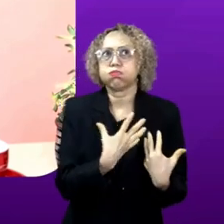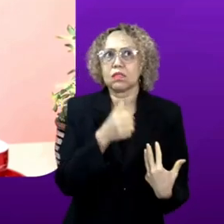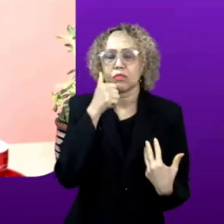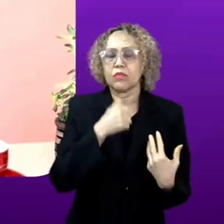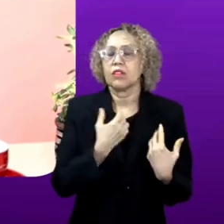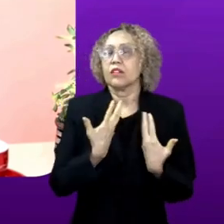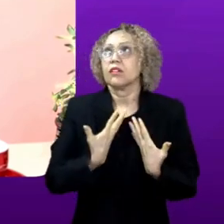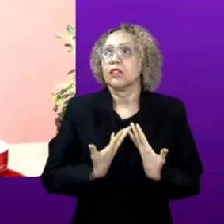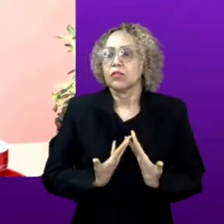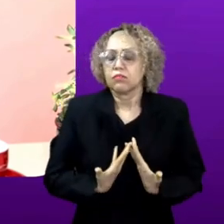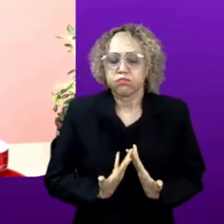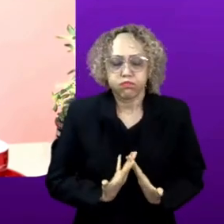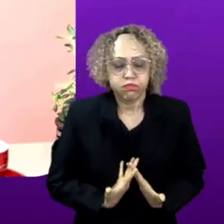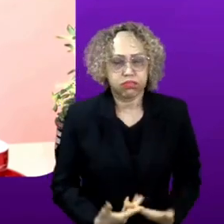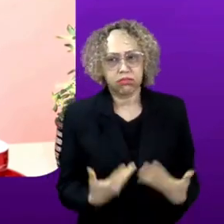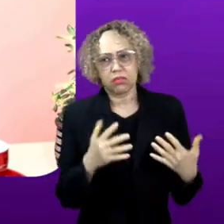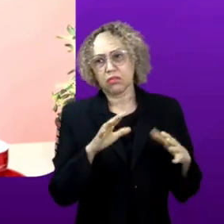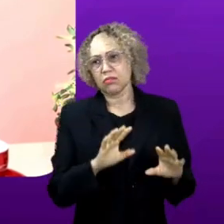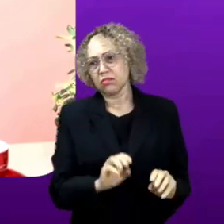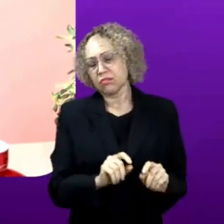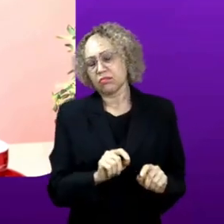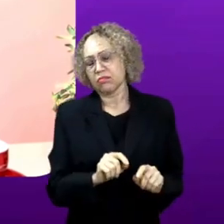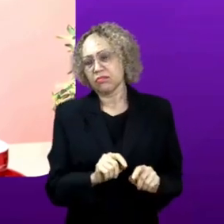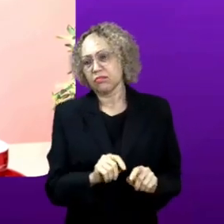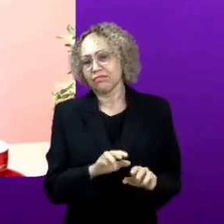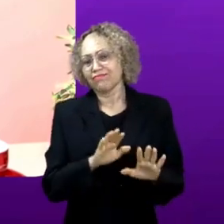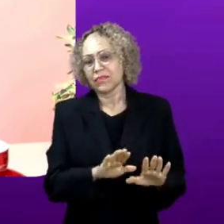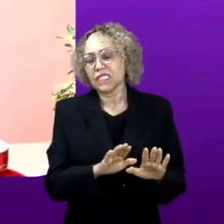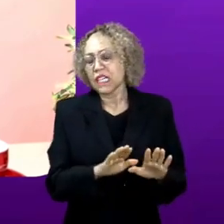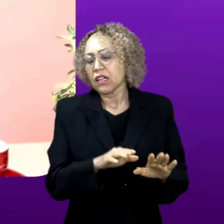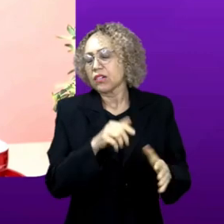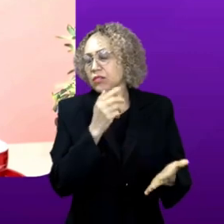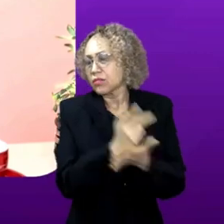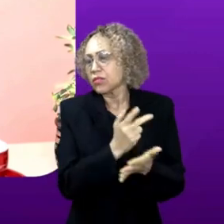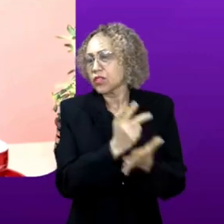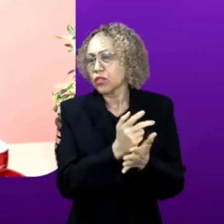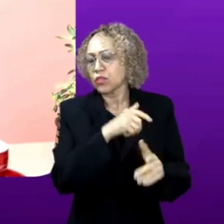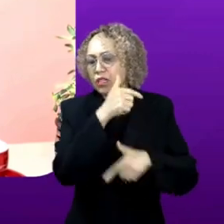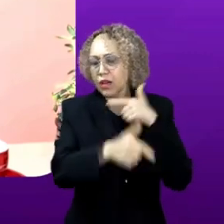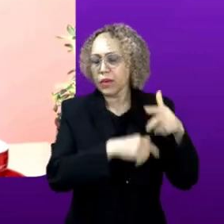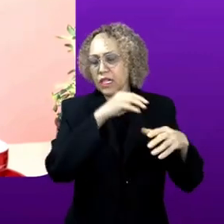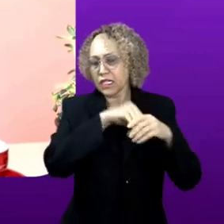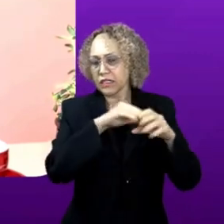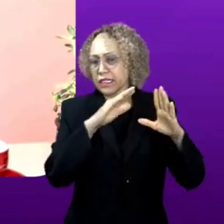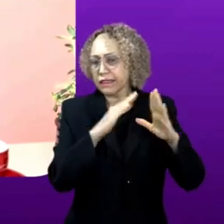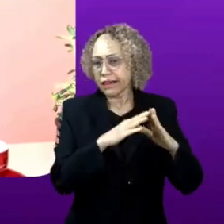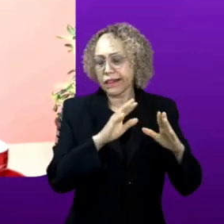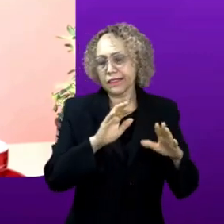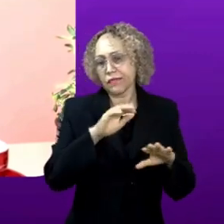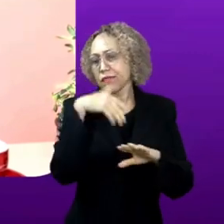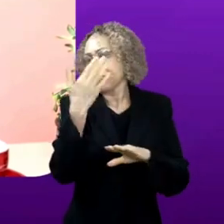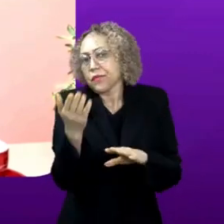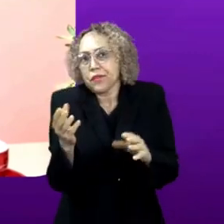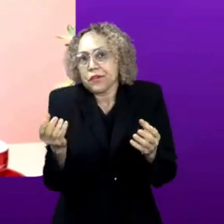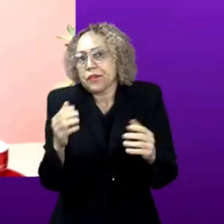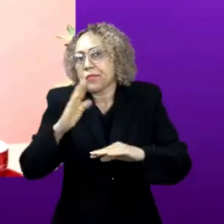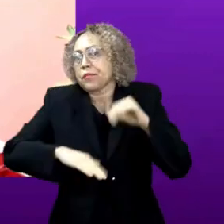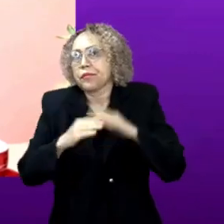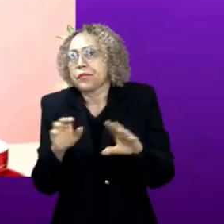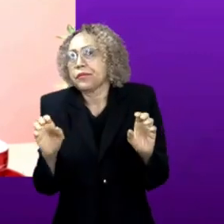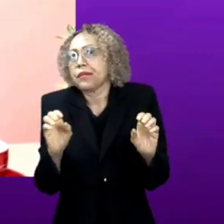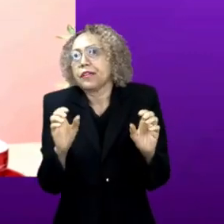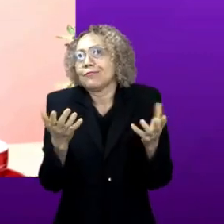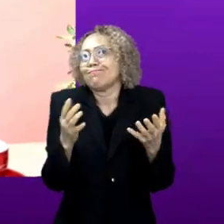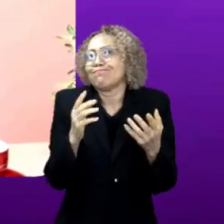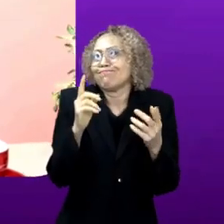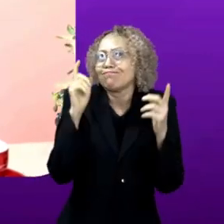muitas delas não conseguem se estabelecer no mercado de trabalho. Então, pensar o papel das trabalhadoras na construção